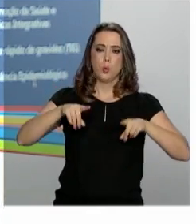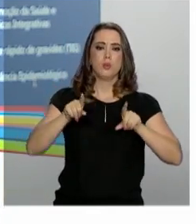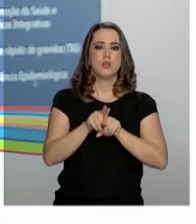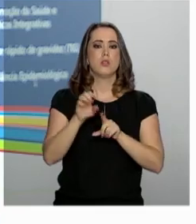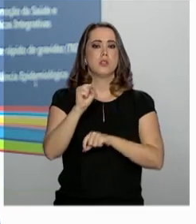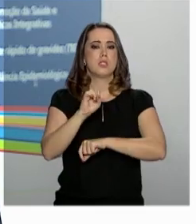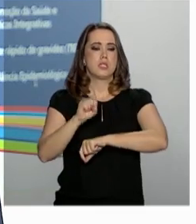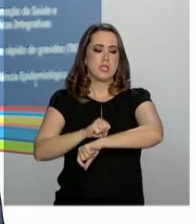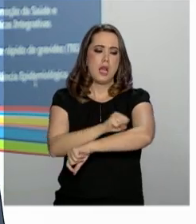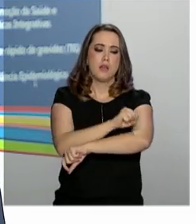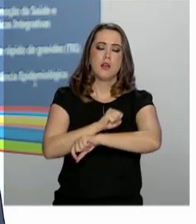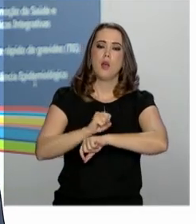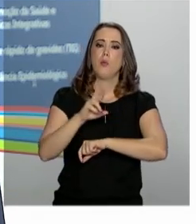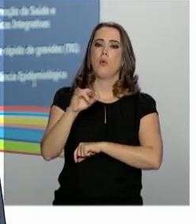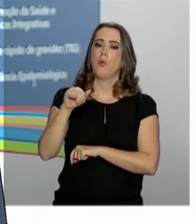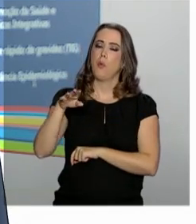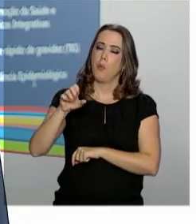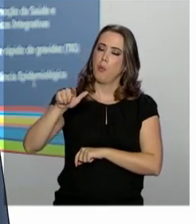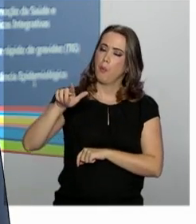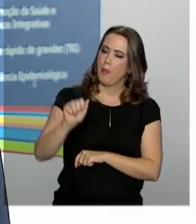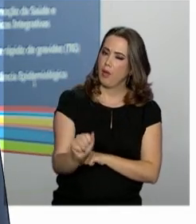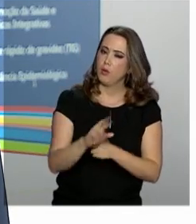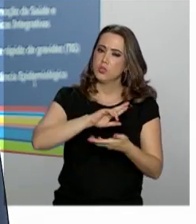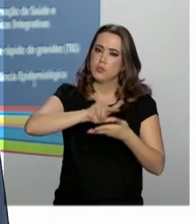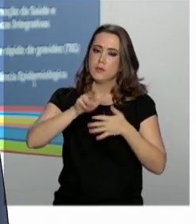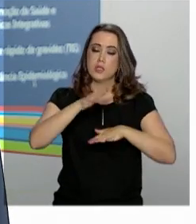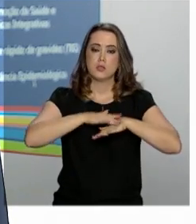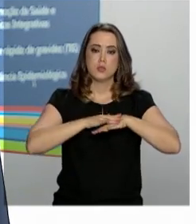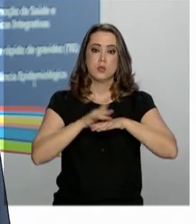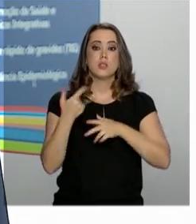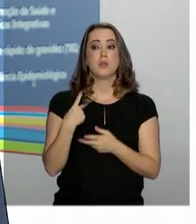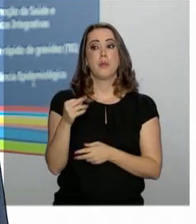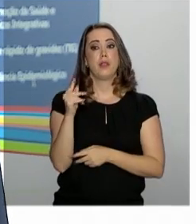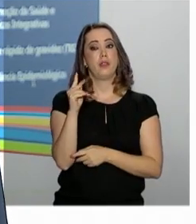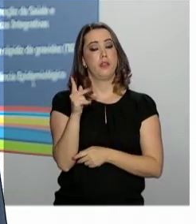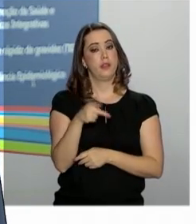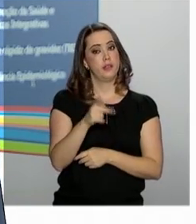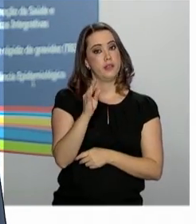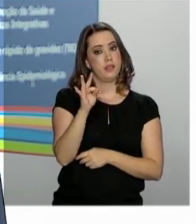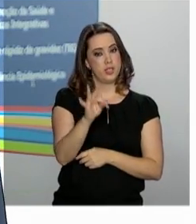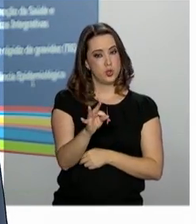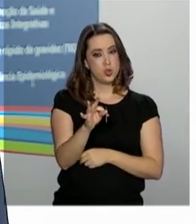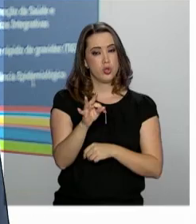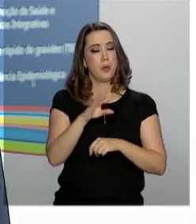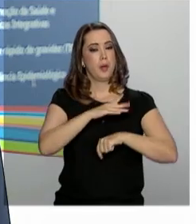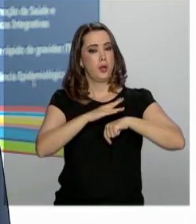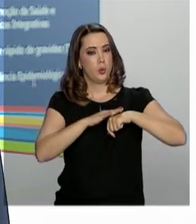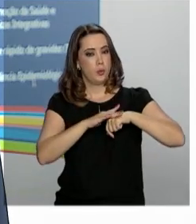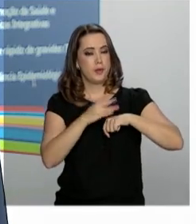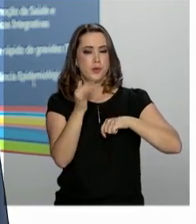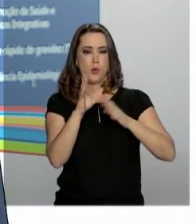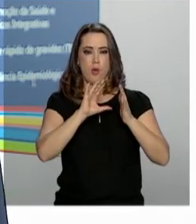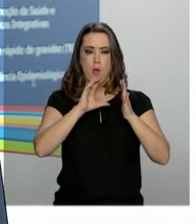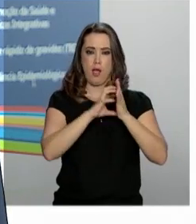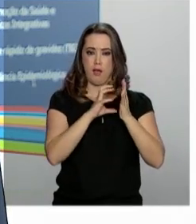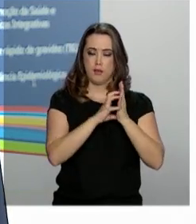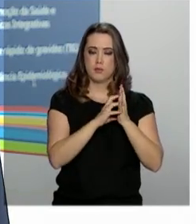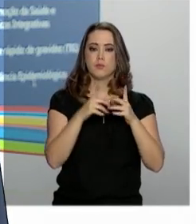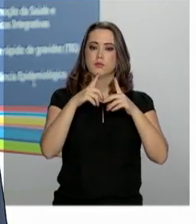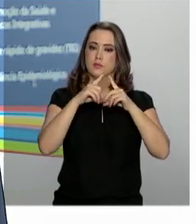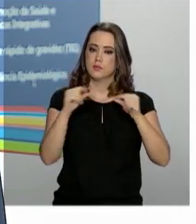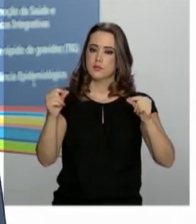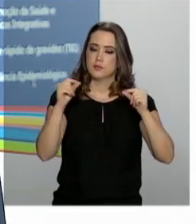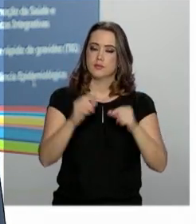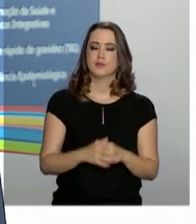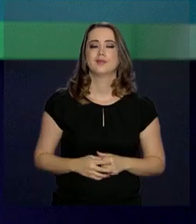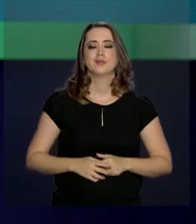sarampo, caxumba e rubéola, além de kits para diagnósticos rápidos de doenças como a AIDS e outros medicamentos. De Brasília,